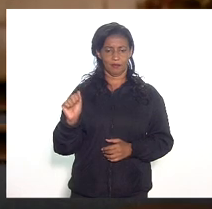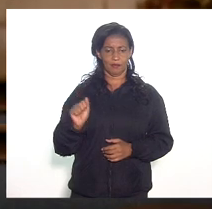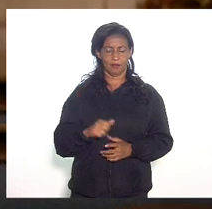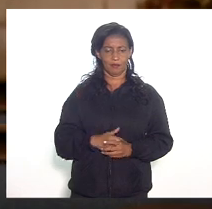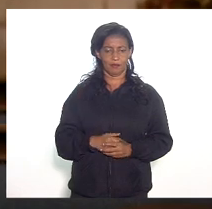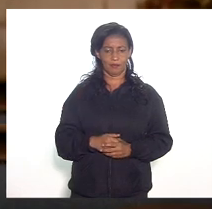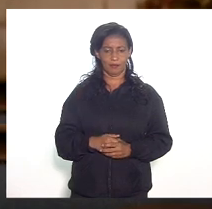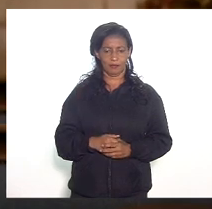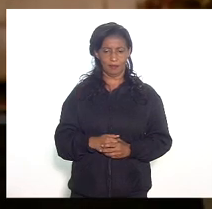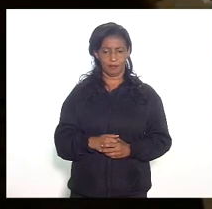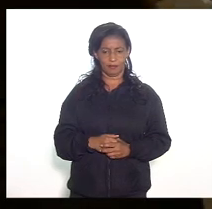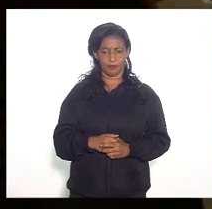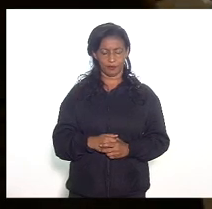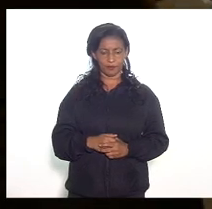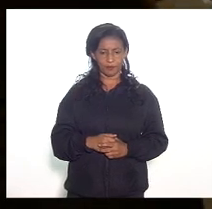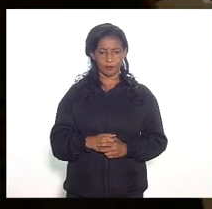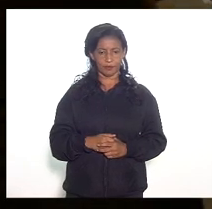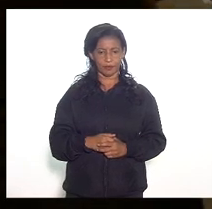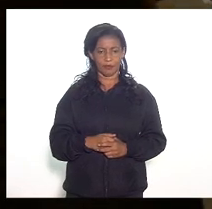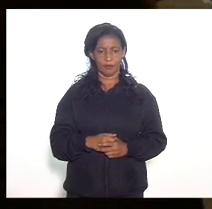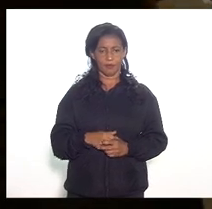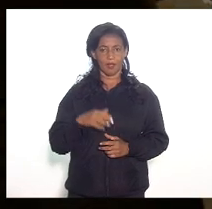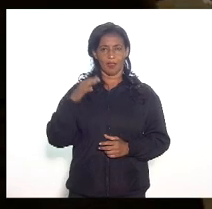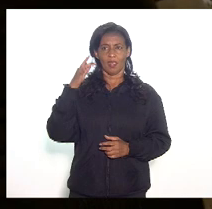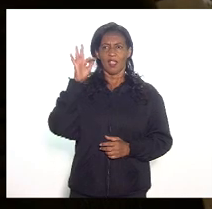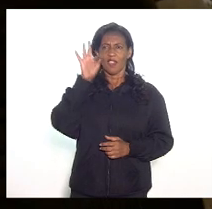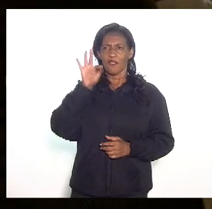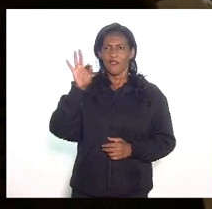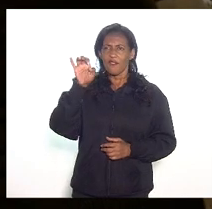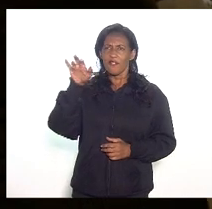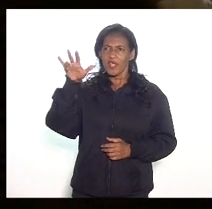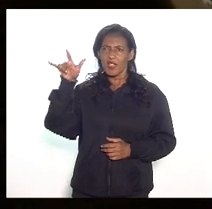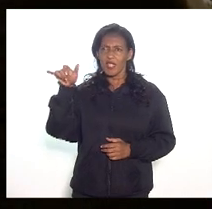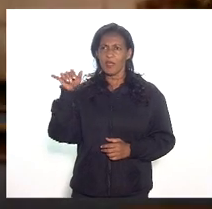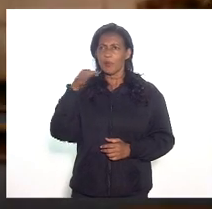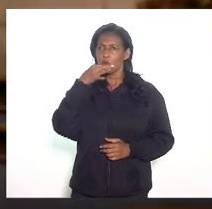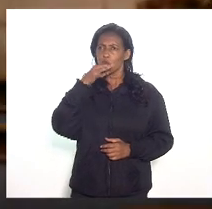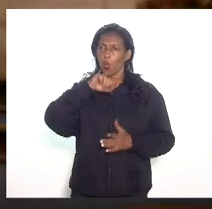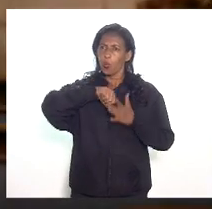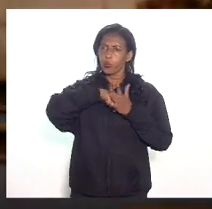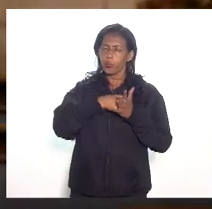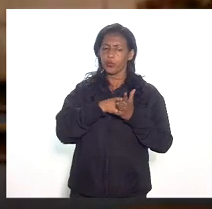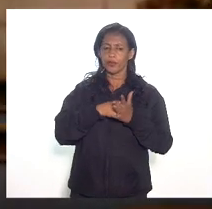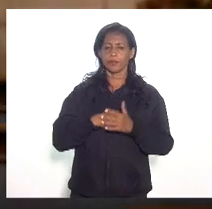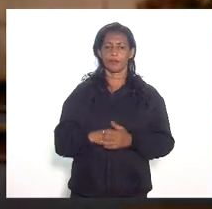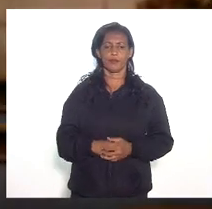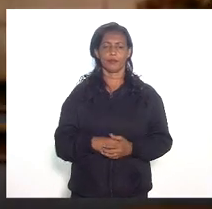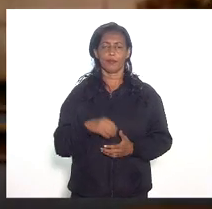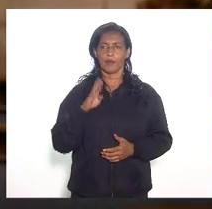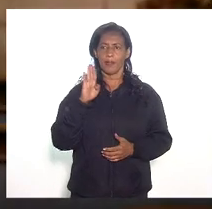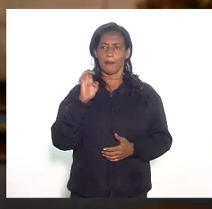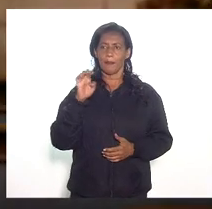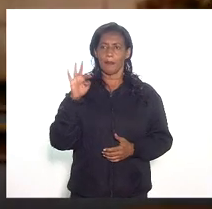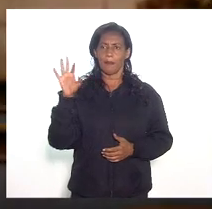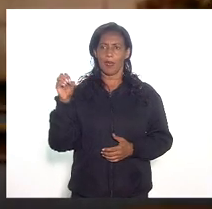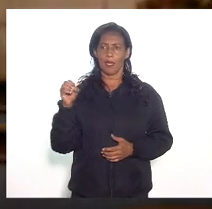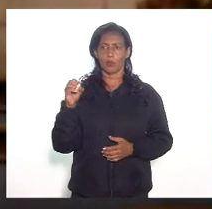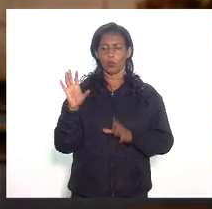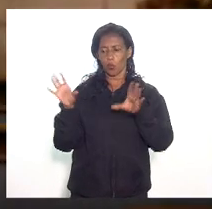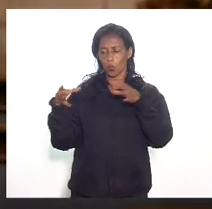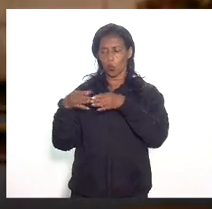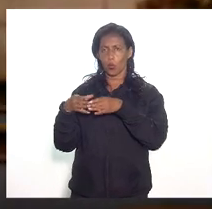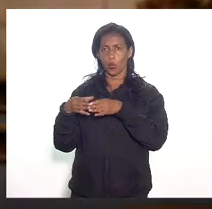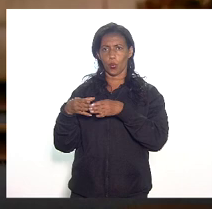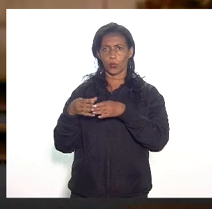são votos não Felipe está aberto seu som Felipe deputado Bebeto sim votou sim no grupo